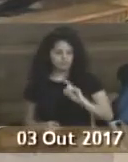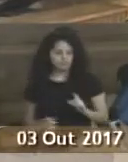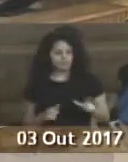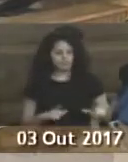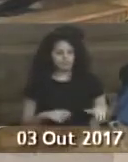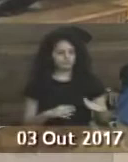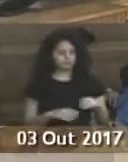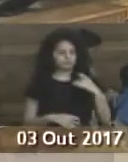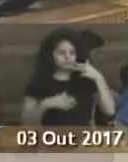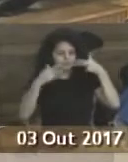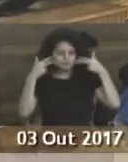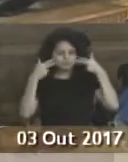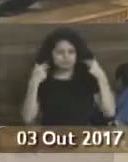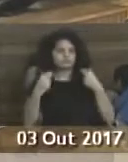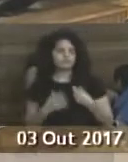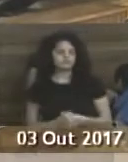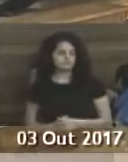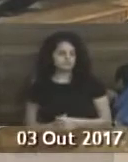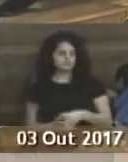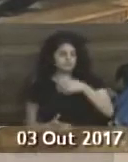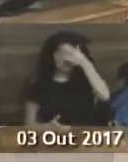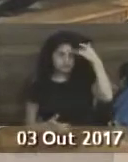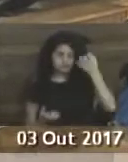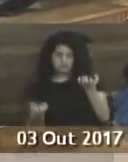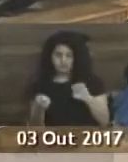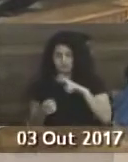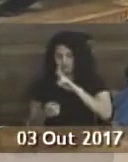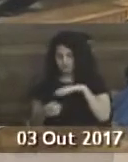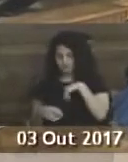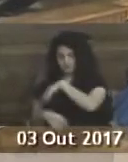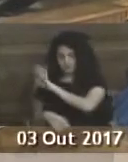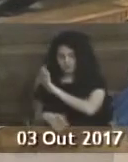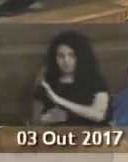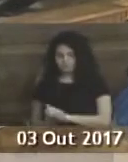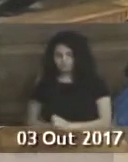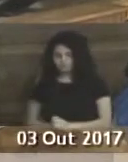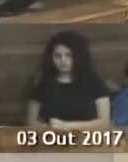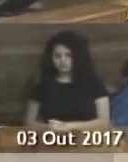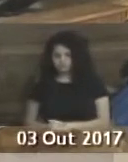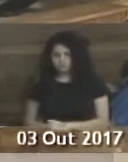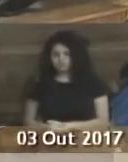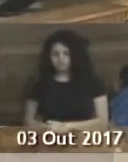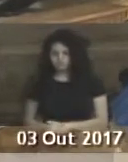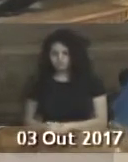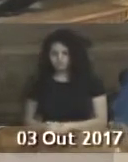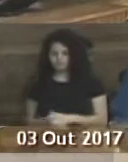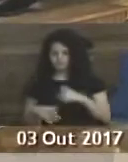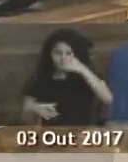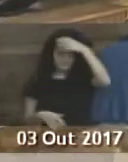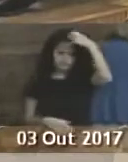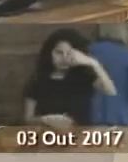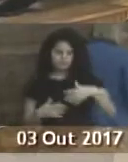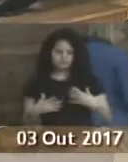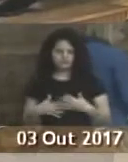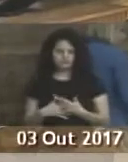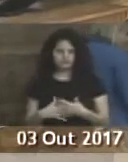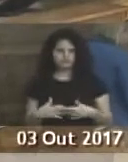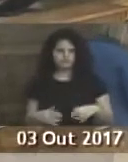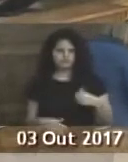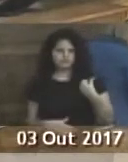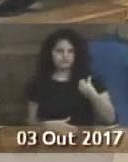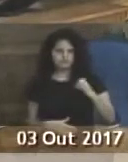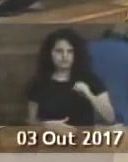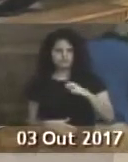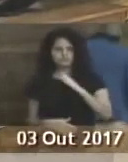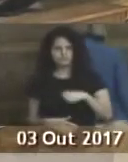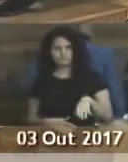quiserem assisti-lo que vão... numa cidade onde mais de 60% da população são evangélicos, mas isso